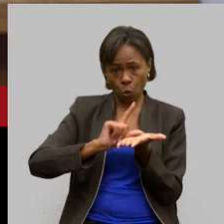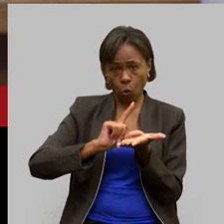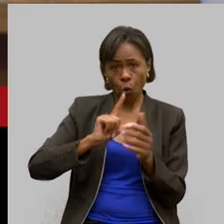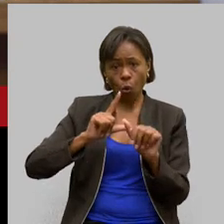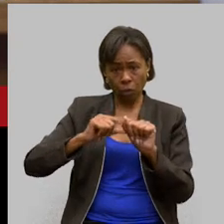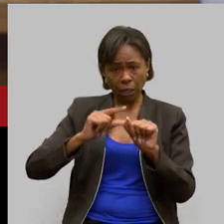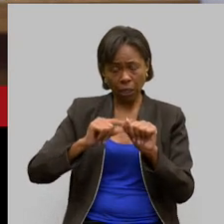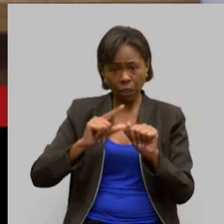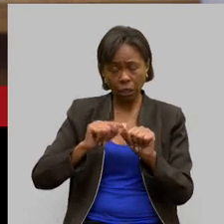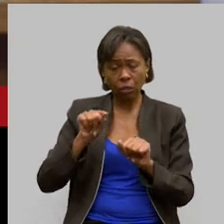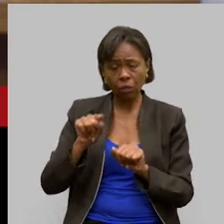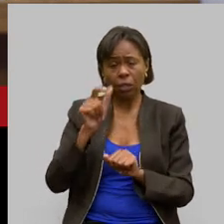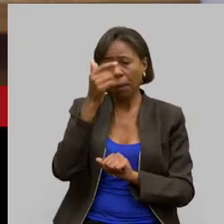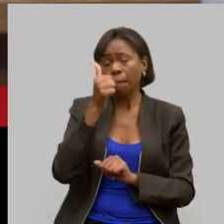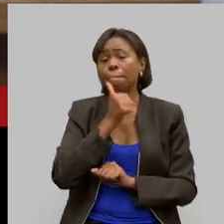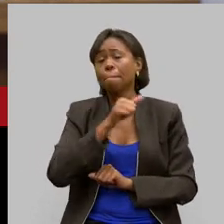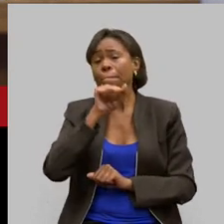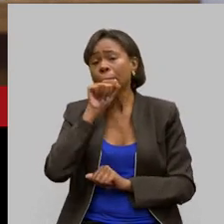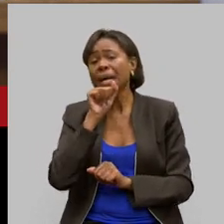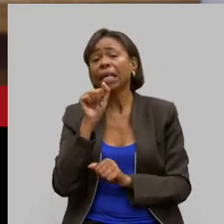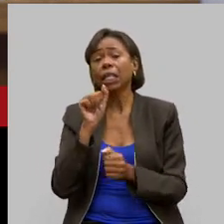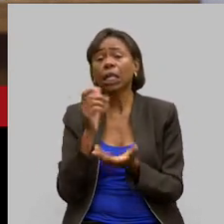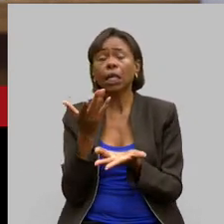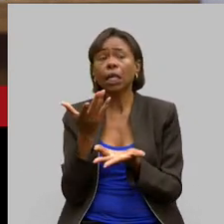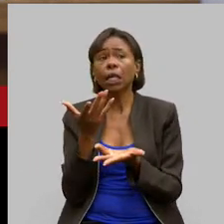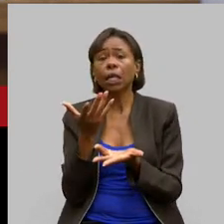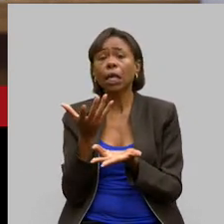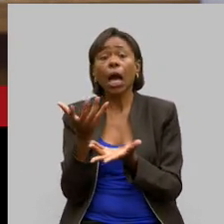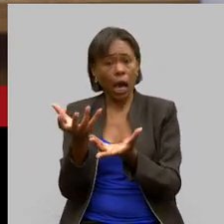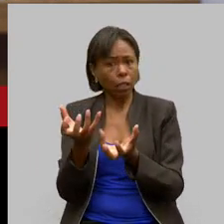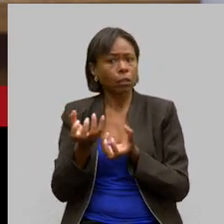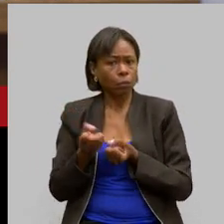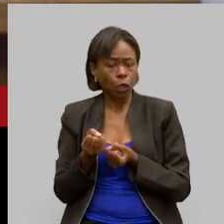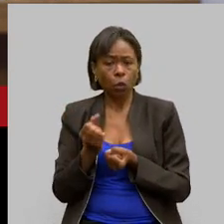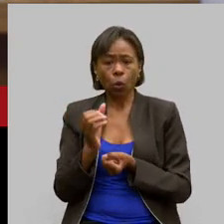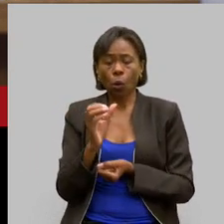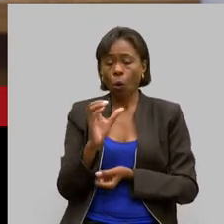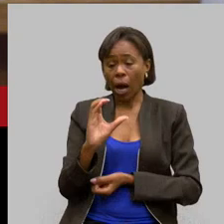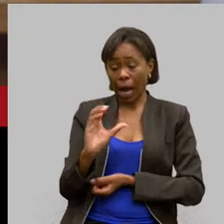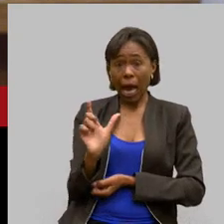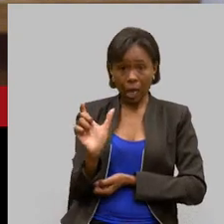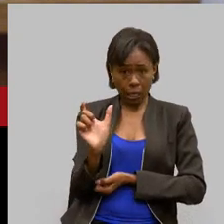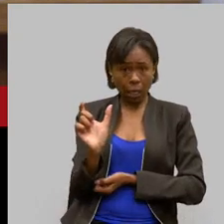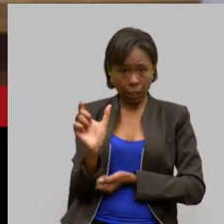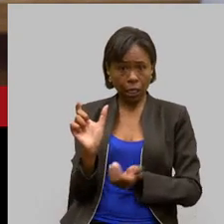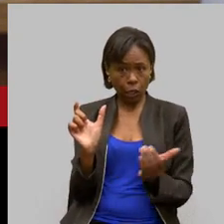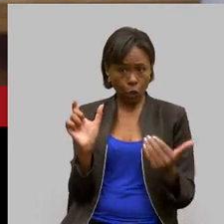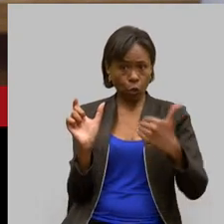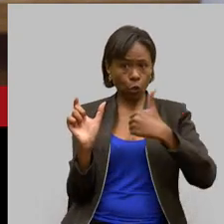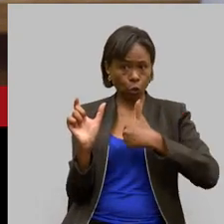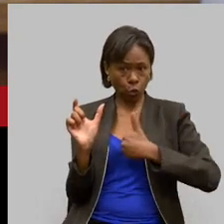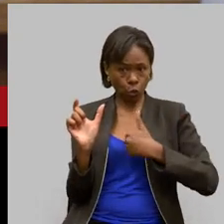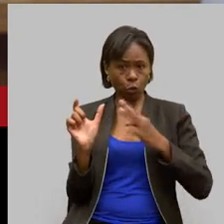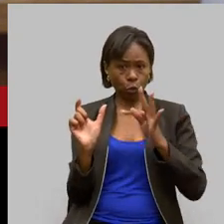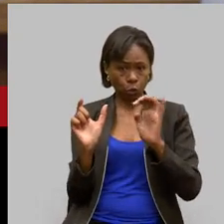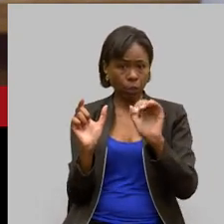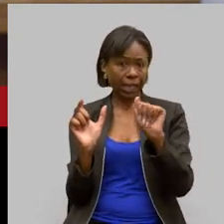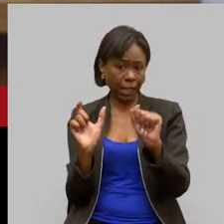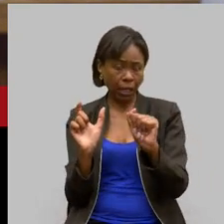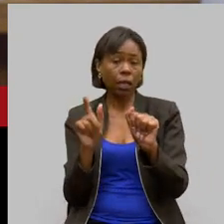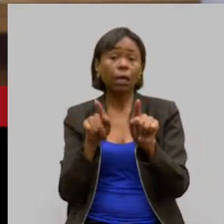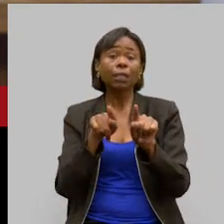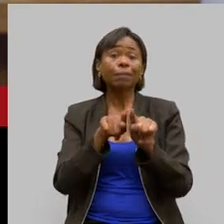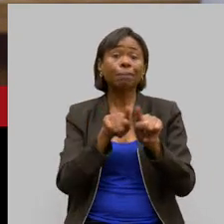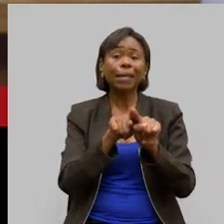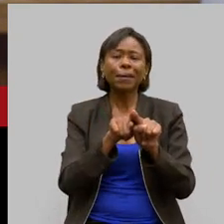e de pessoas também que eles inclusive alguns fazem eh já estão na faculdade